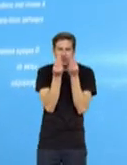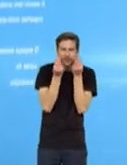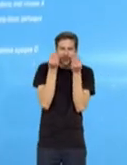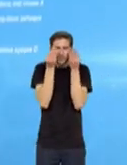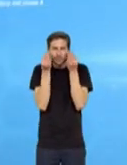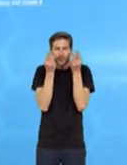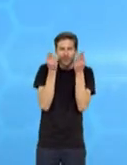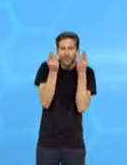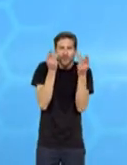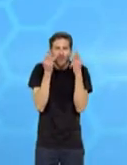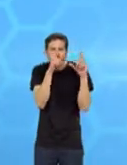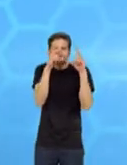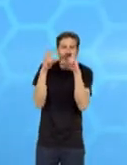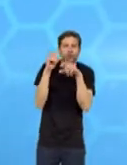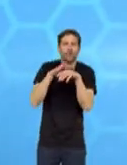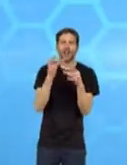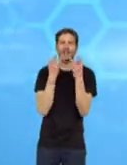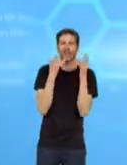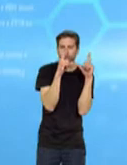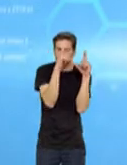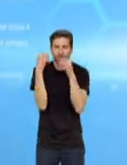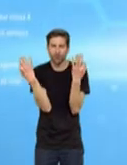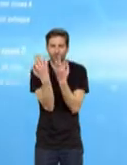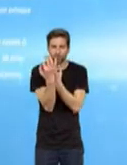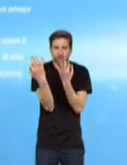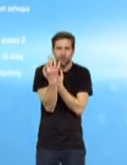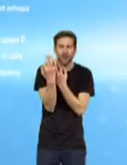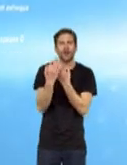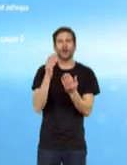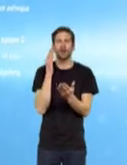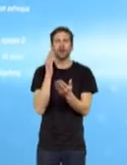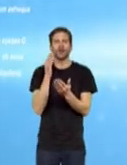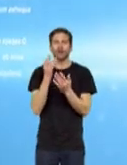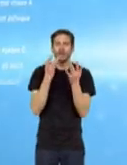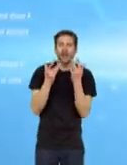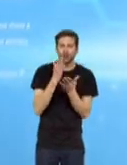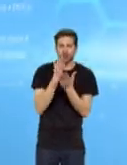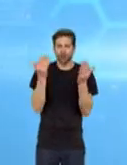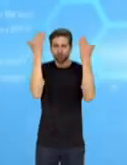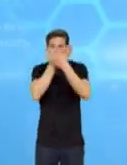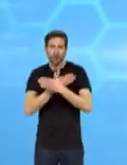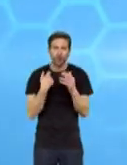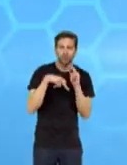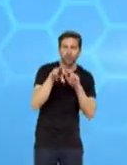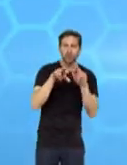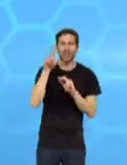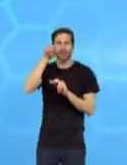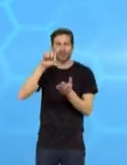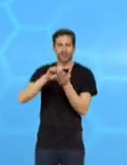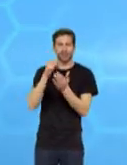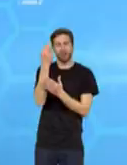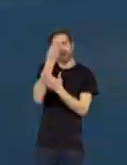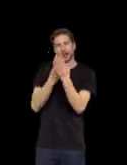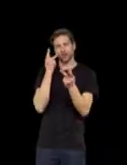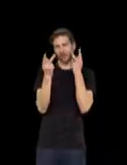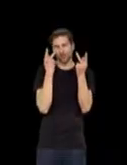da fotografia de teatro. Com ela percorremos alguns recantos do Teatro da Cerca de São Bernardo e do Centro de Artes Visuais.